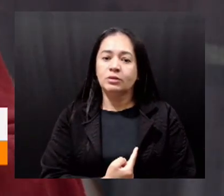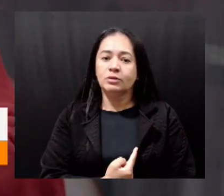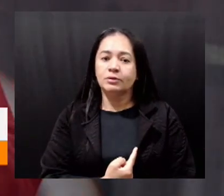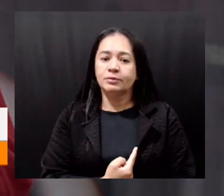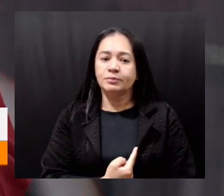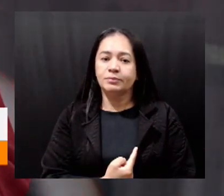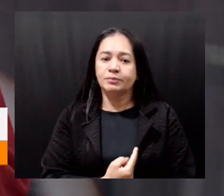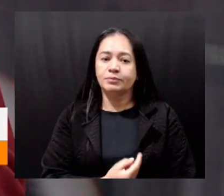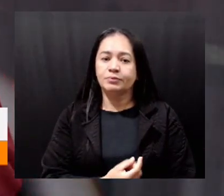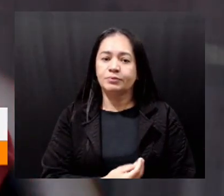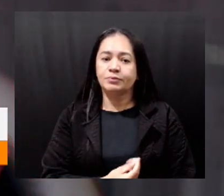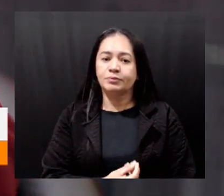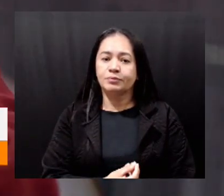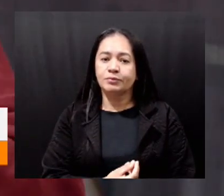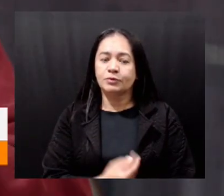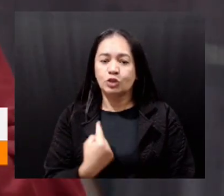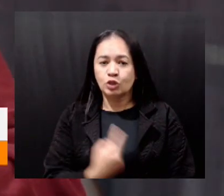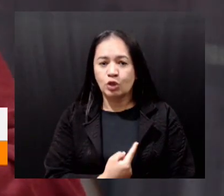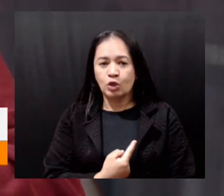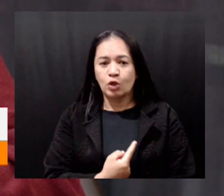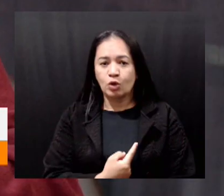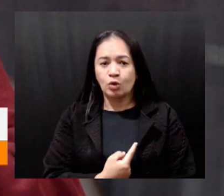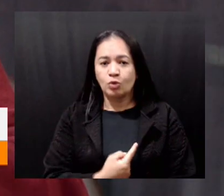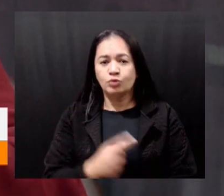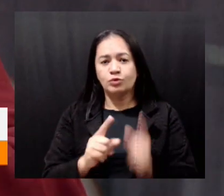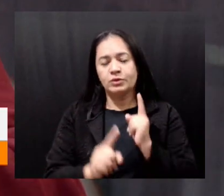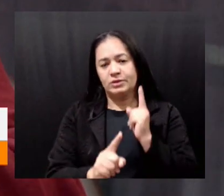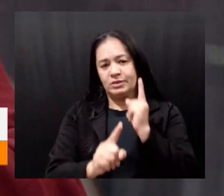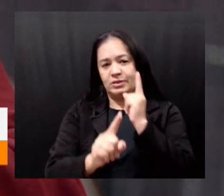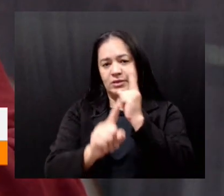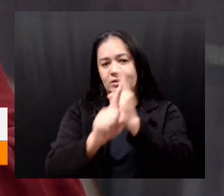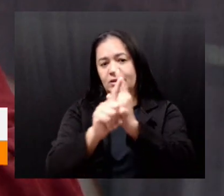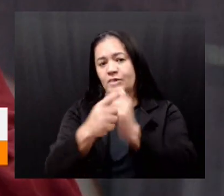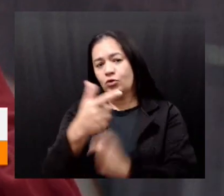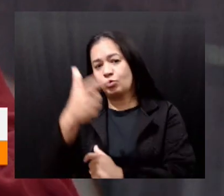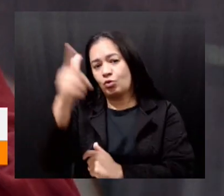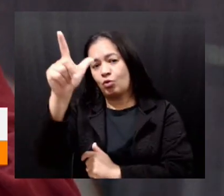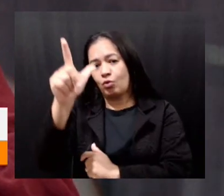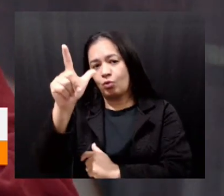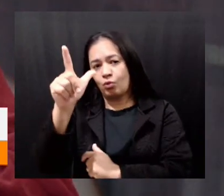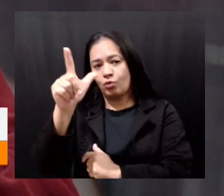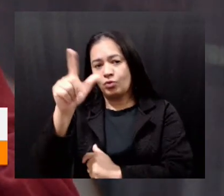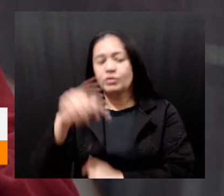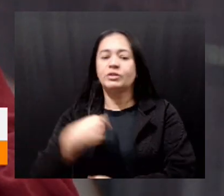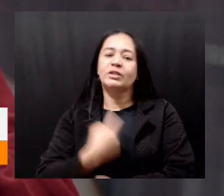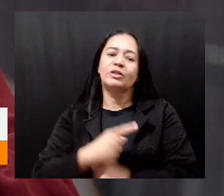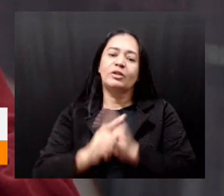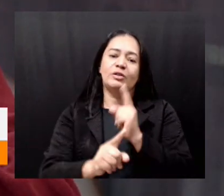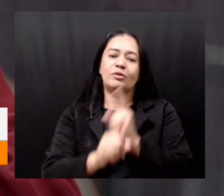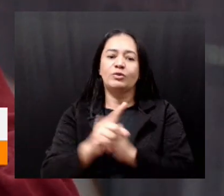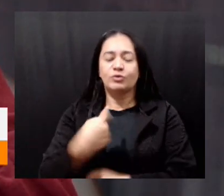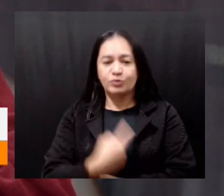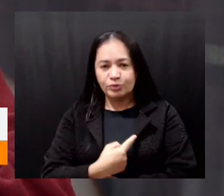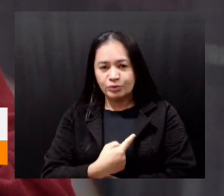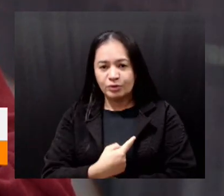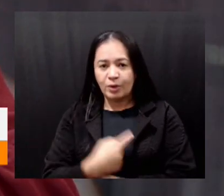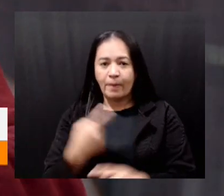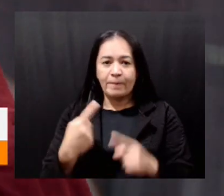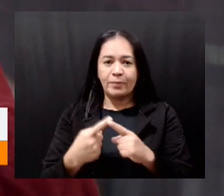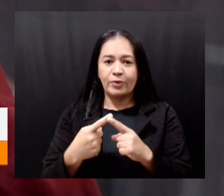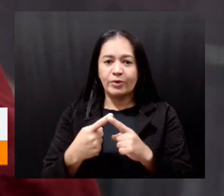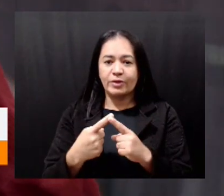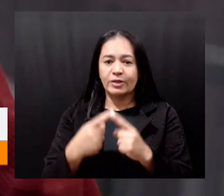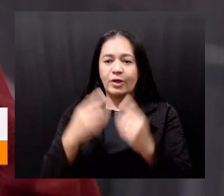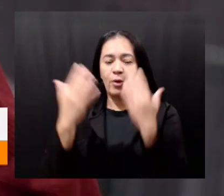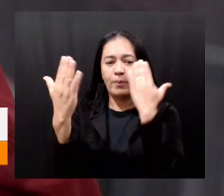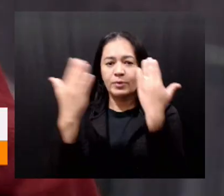a gente tem esse encontro com o outro, a gente tem um encontro com a gente mesmo, né? O psicólogo Rolando Toro dizia isso, né? É